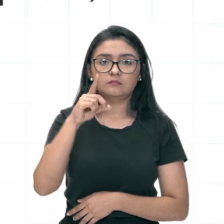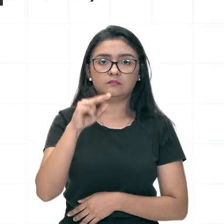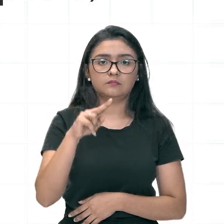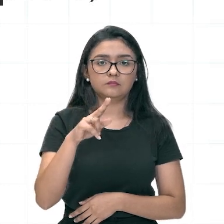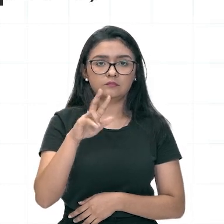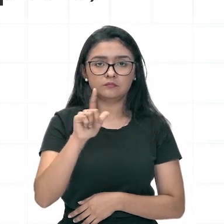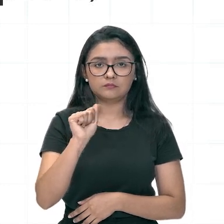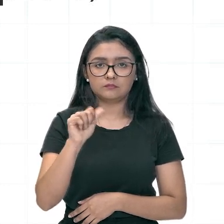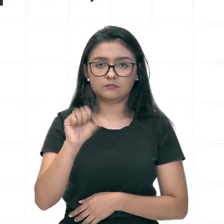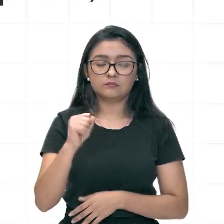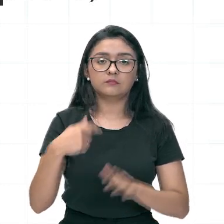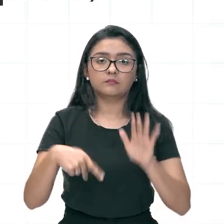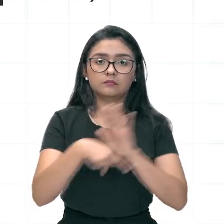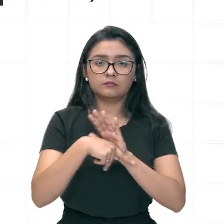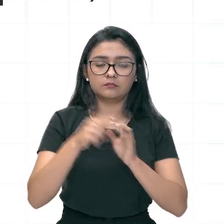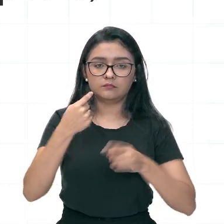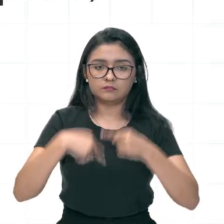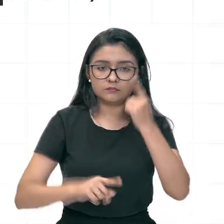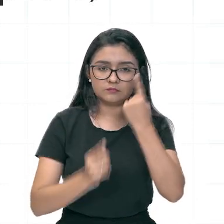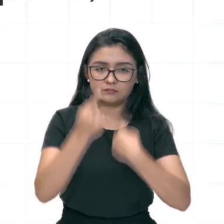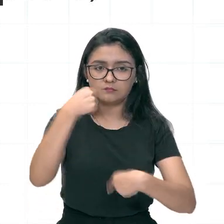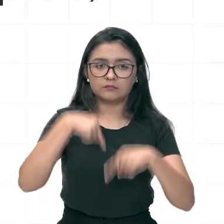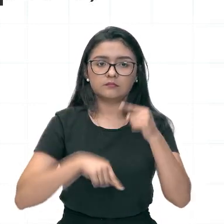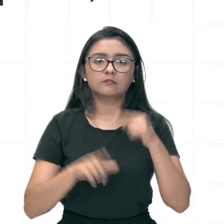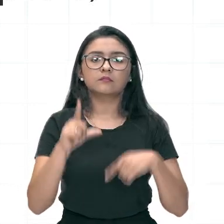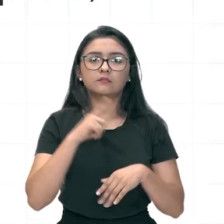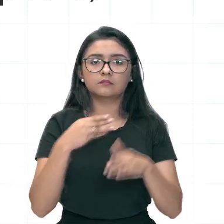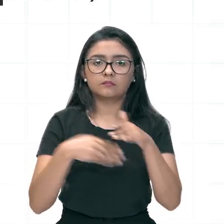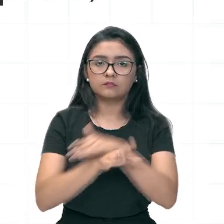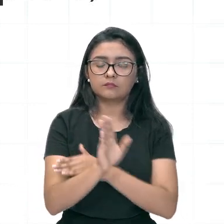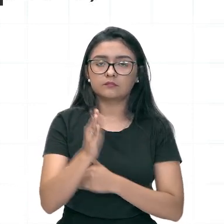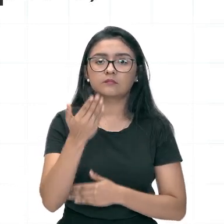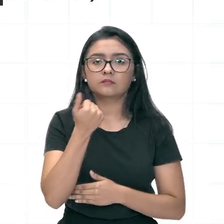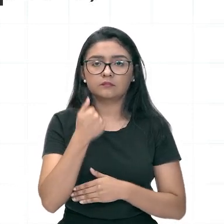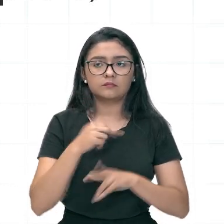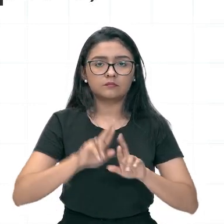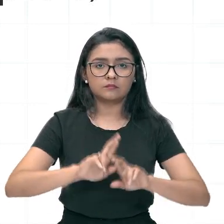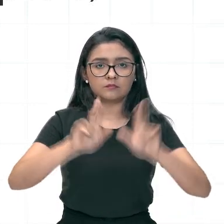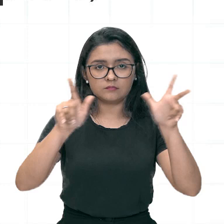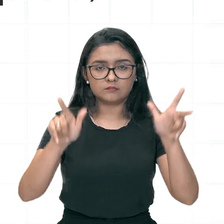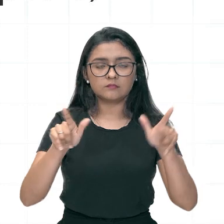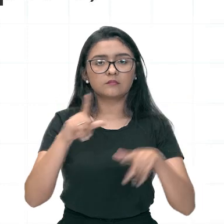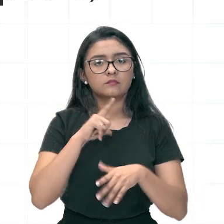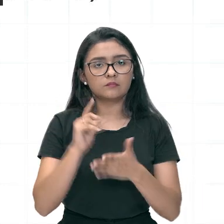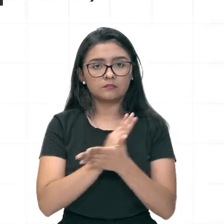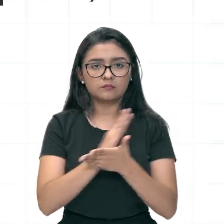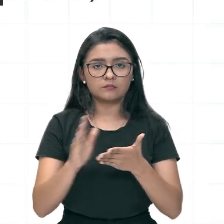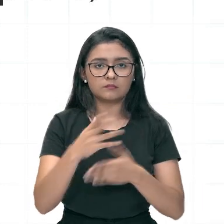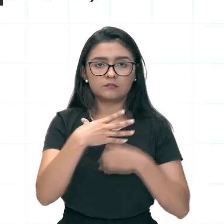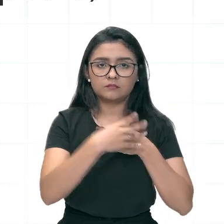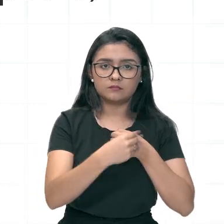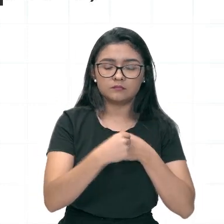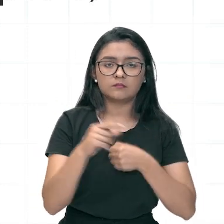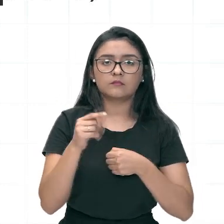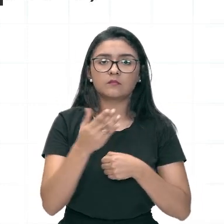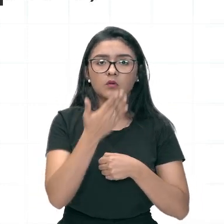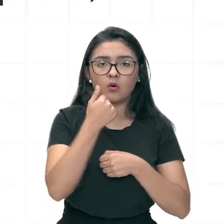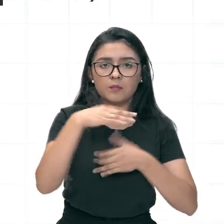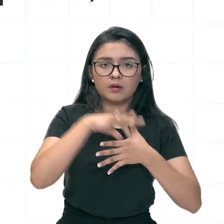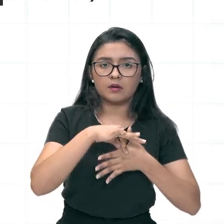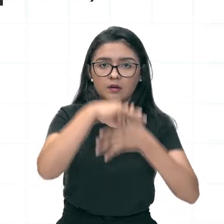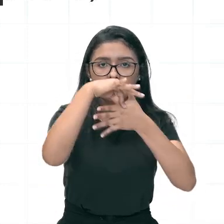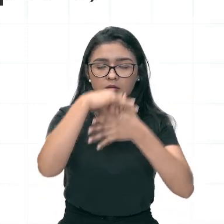que vão atuar também nesse sistema digestório. Tem hábitos alimentares distintos. A gente vai encontrar mamíferos que são